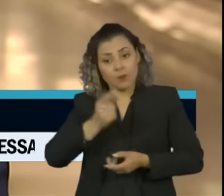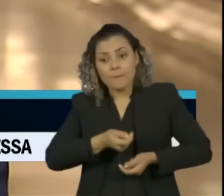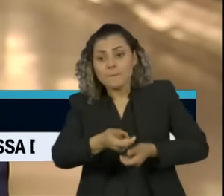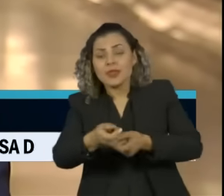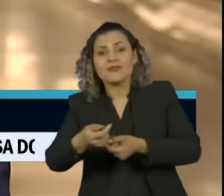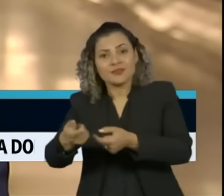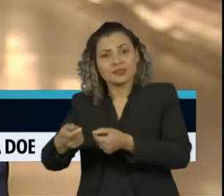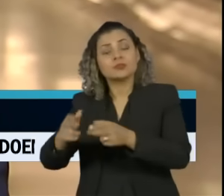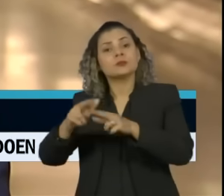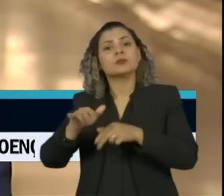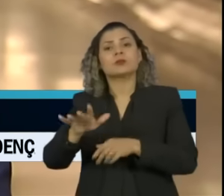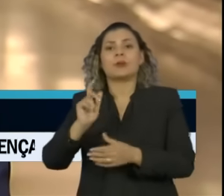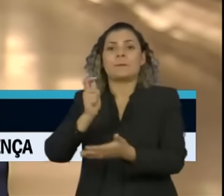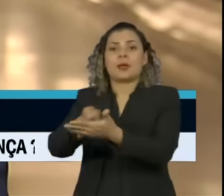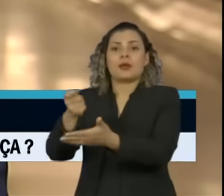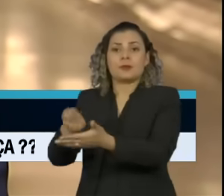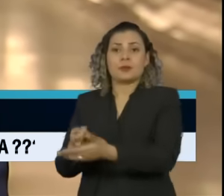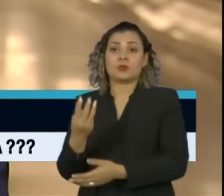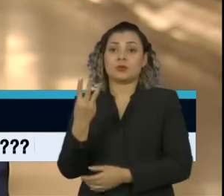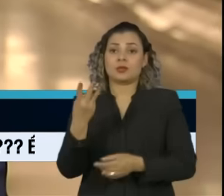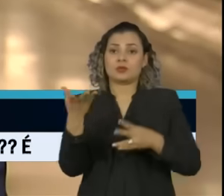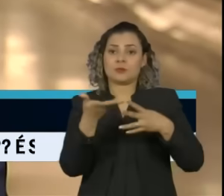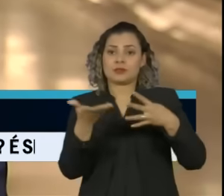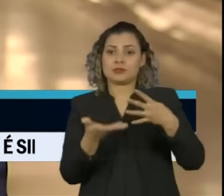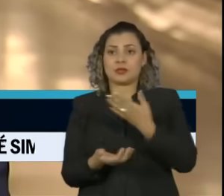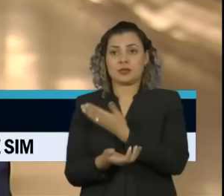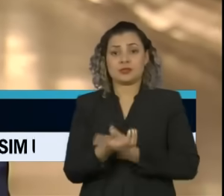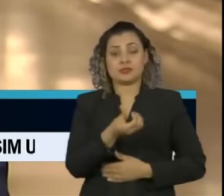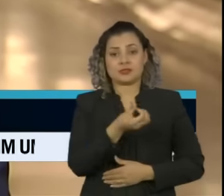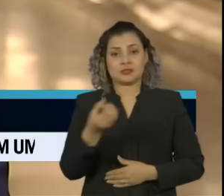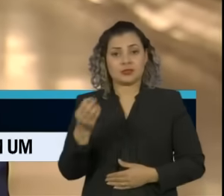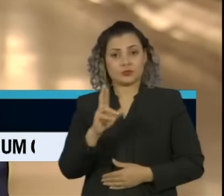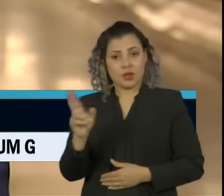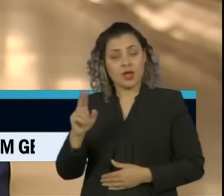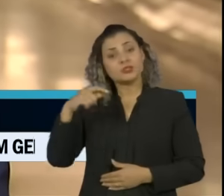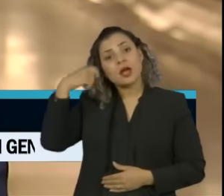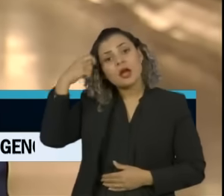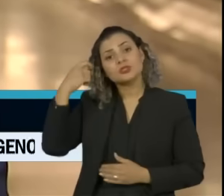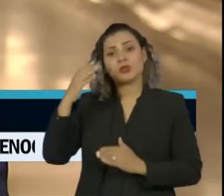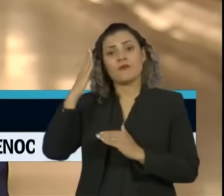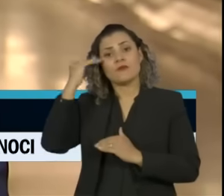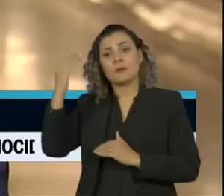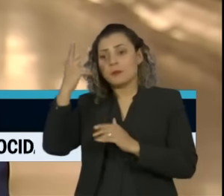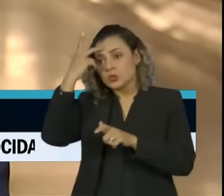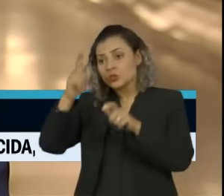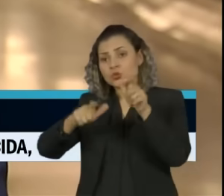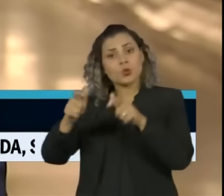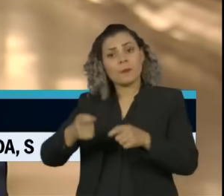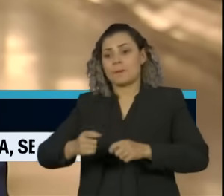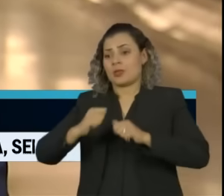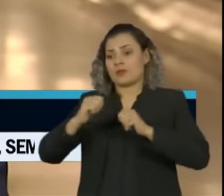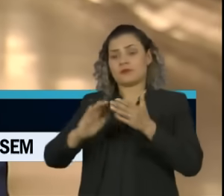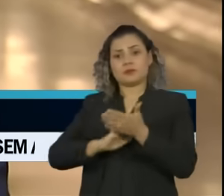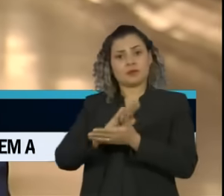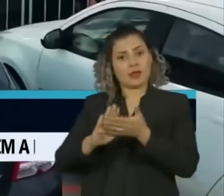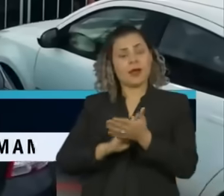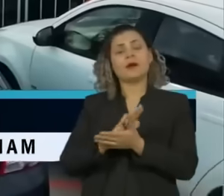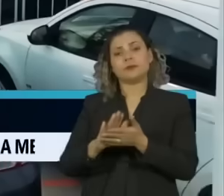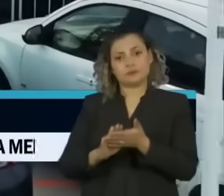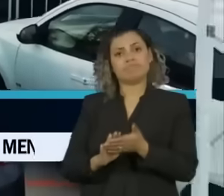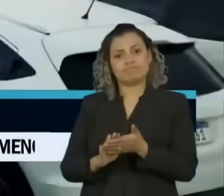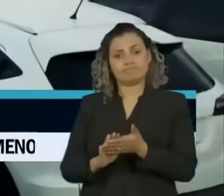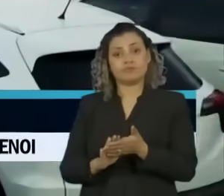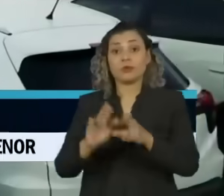será destinada ao pagamento de 3 parcelas de R$ 600 a artistas que não foram beneficiados pelo auxílio emergencial.